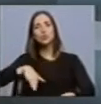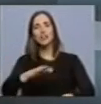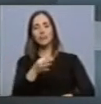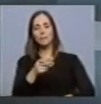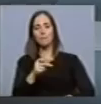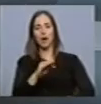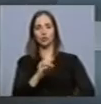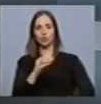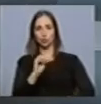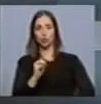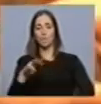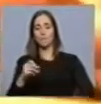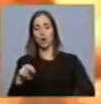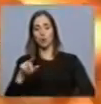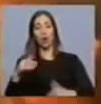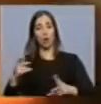também a Lisboa.